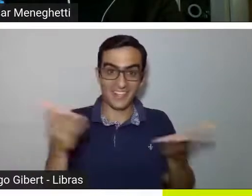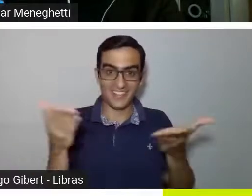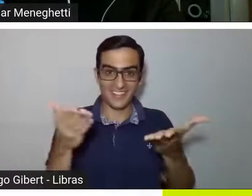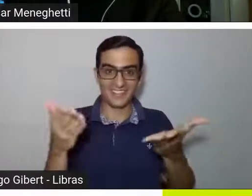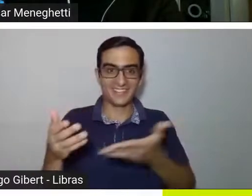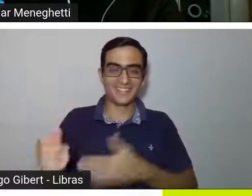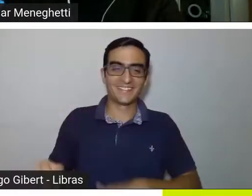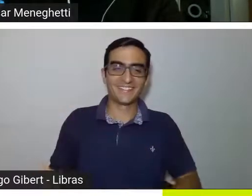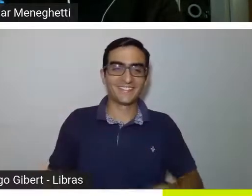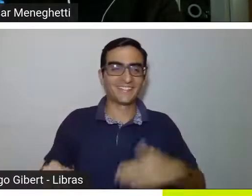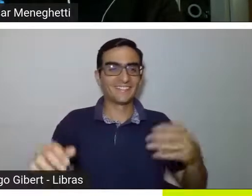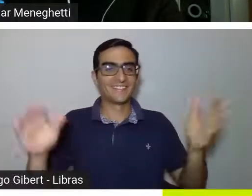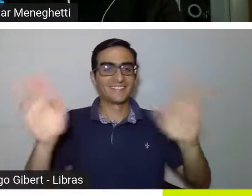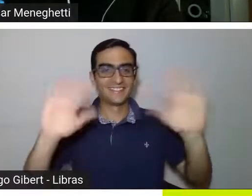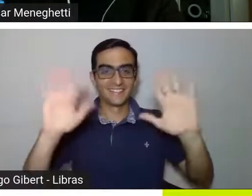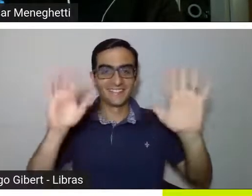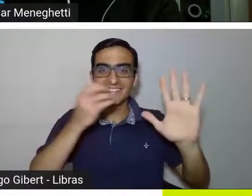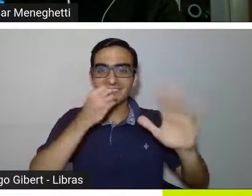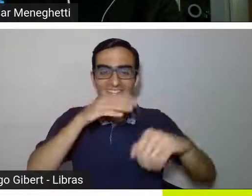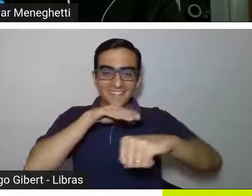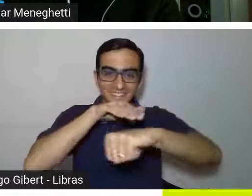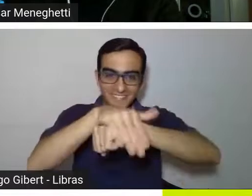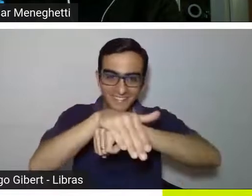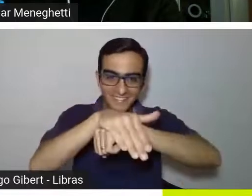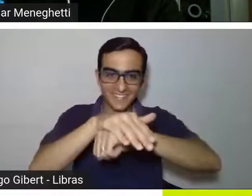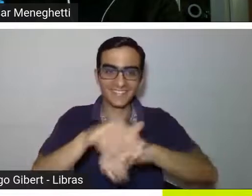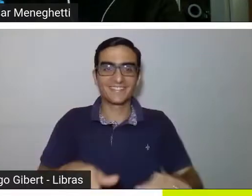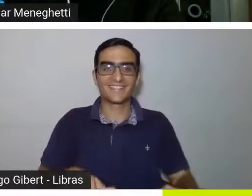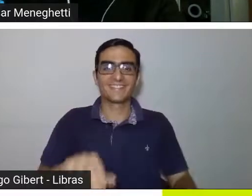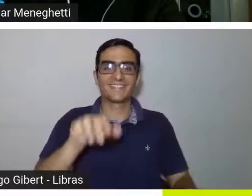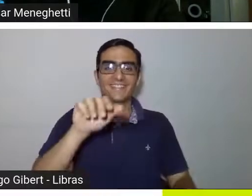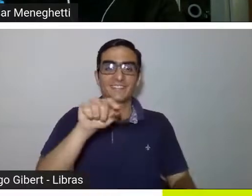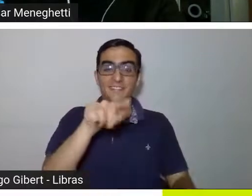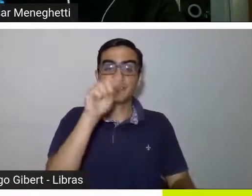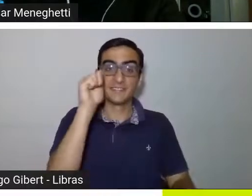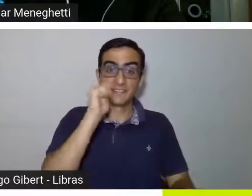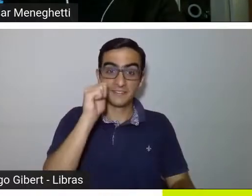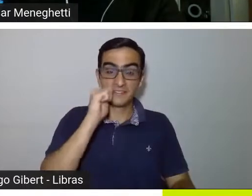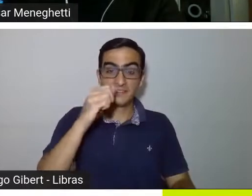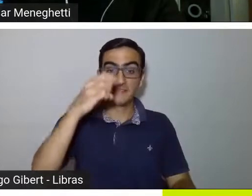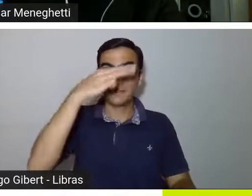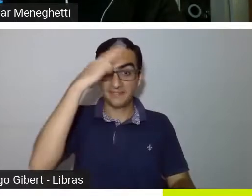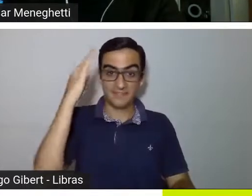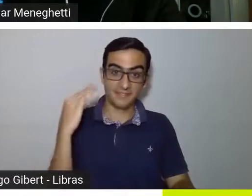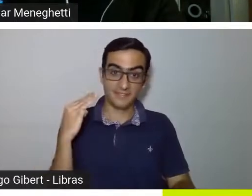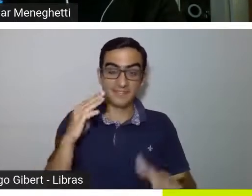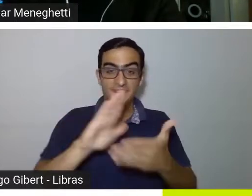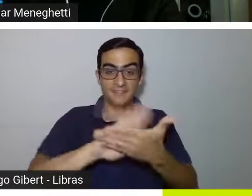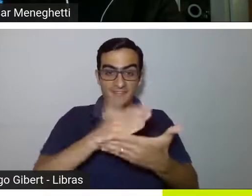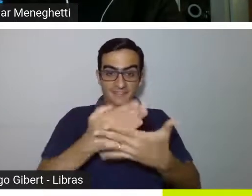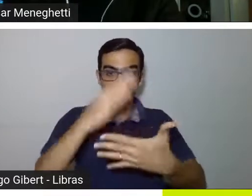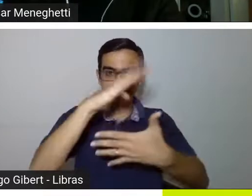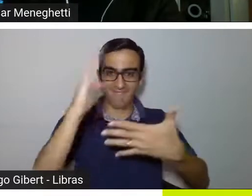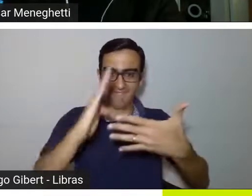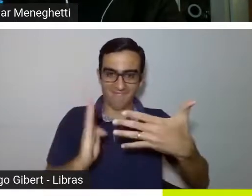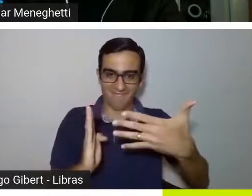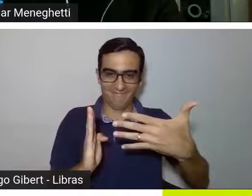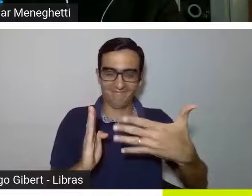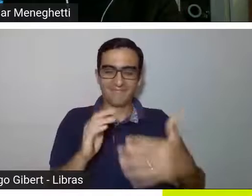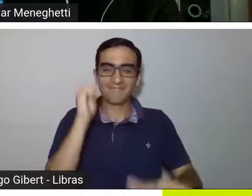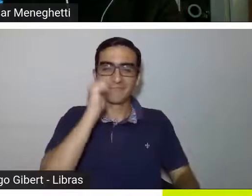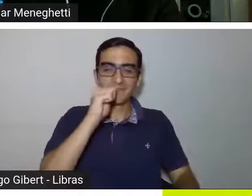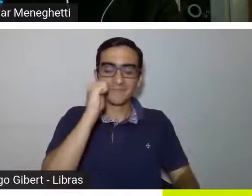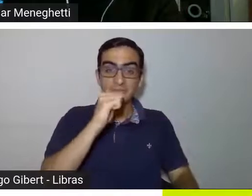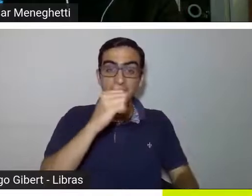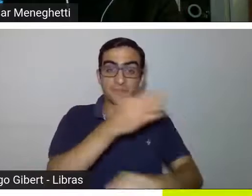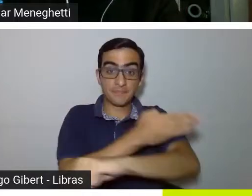favor. Olá, boa noite. Eu sou Marina, também sou intérprete de Libras. Eu sou uma